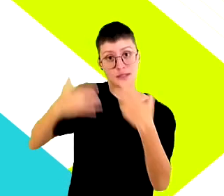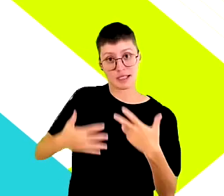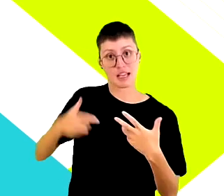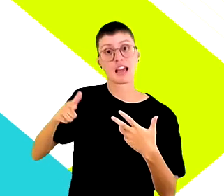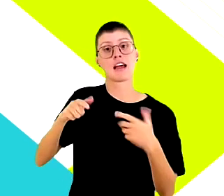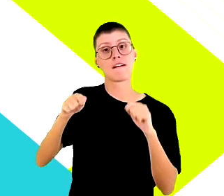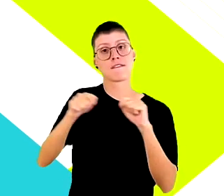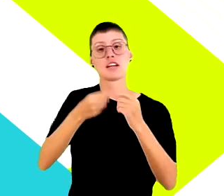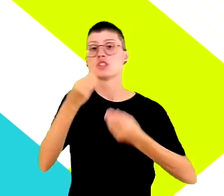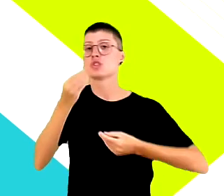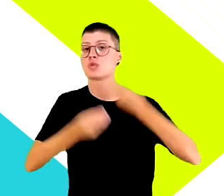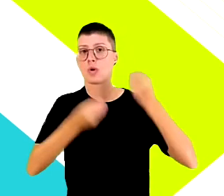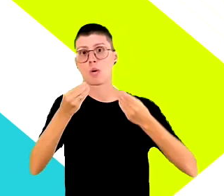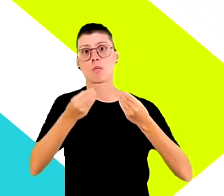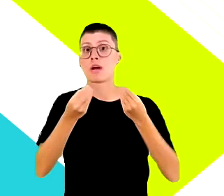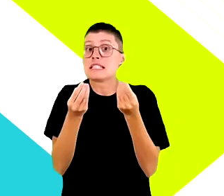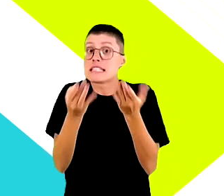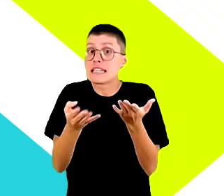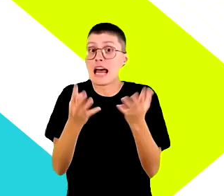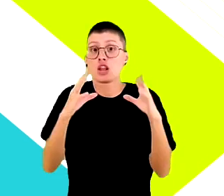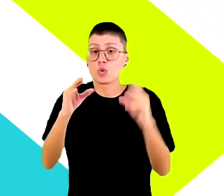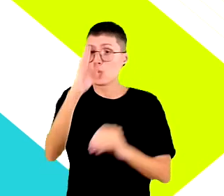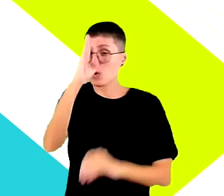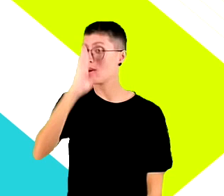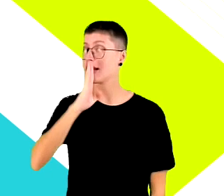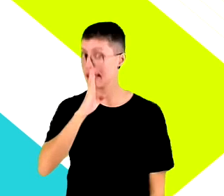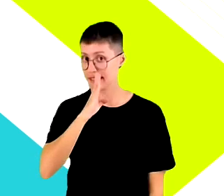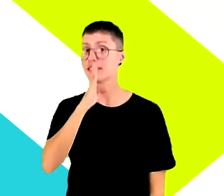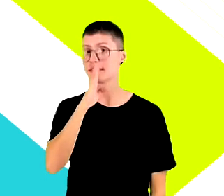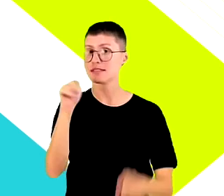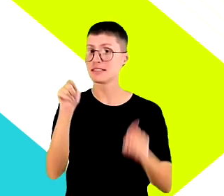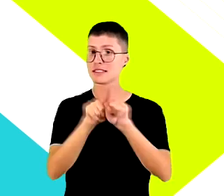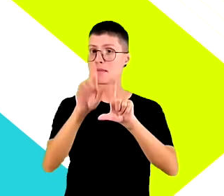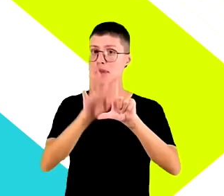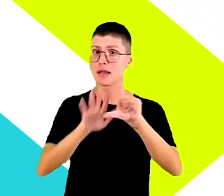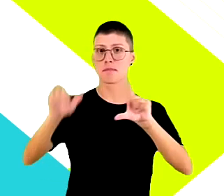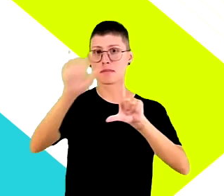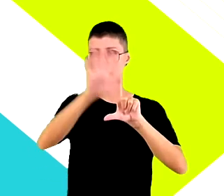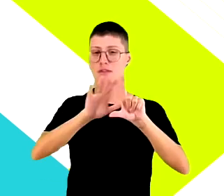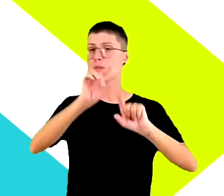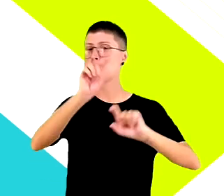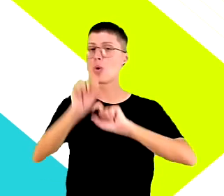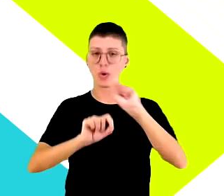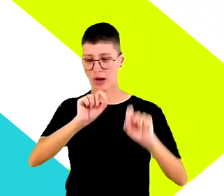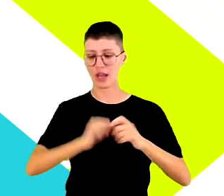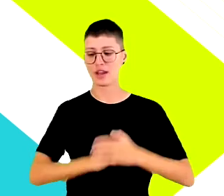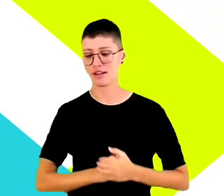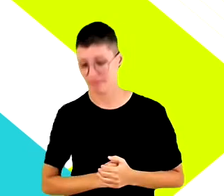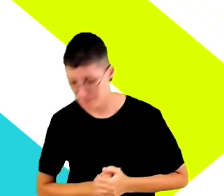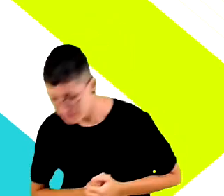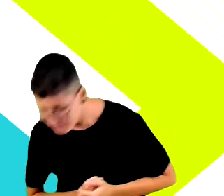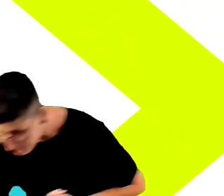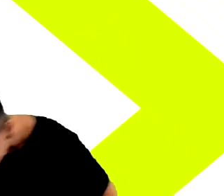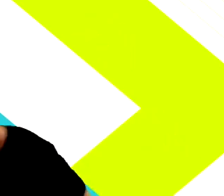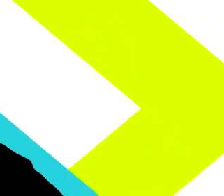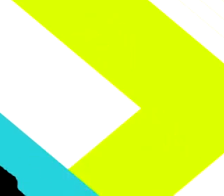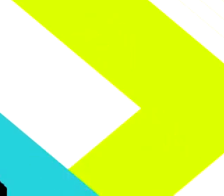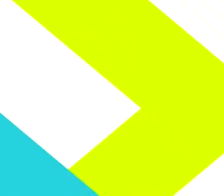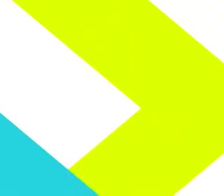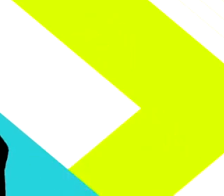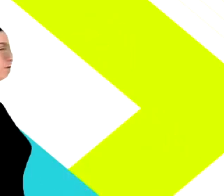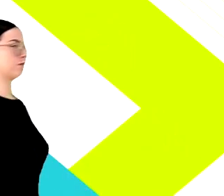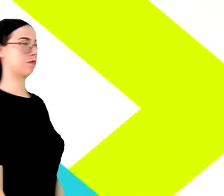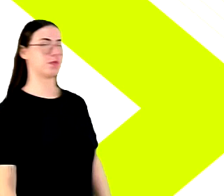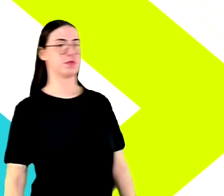forma gratuita. A gente tem também uma plataforma on demand e a gente tem muita felicidade de ver que muitos dos